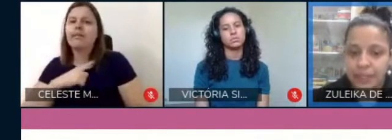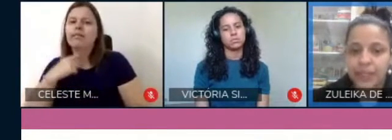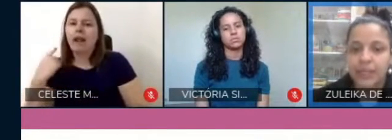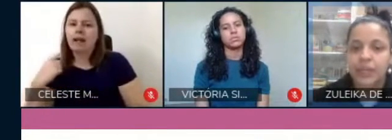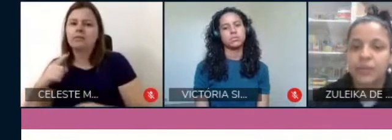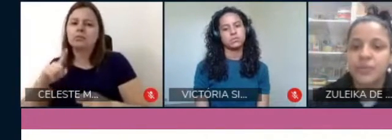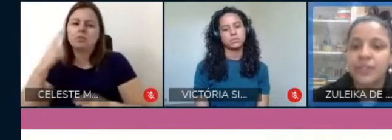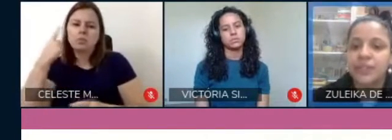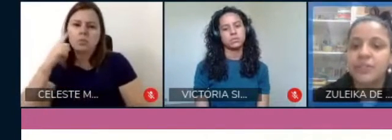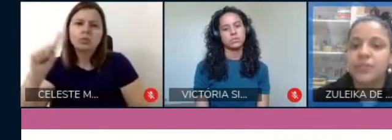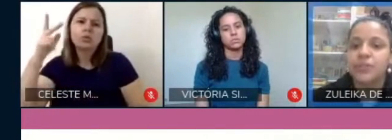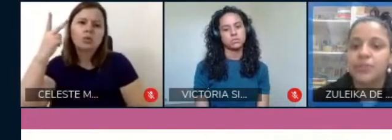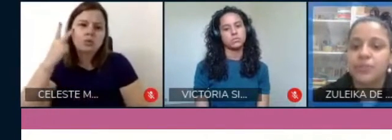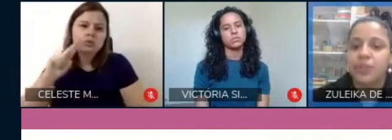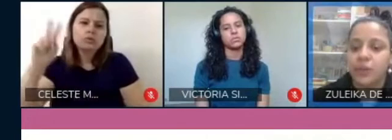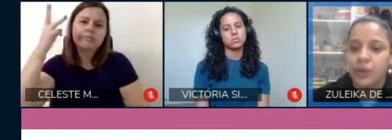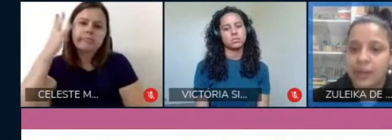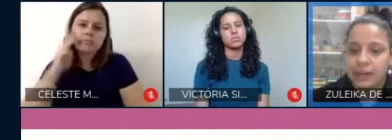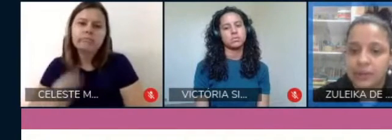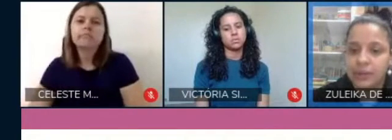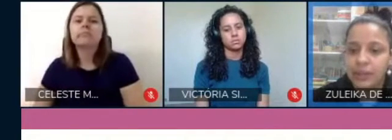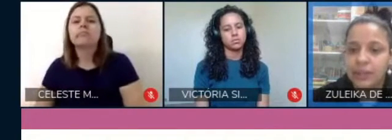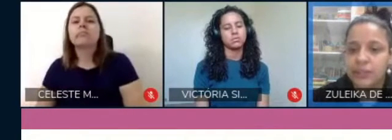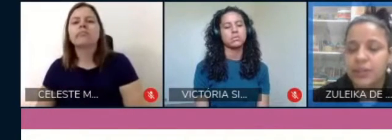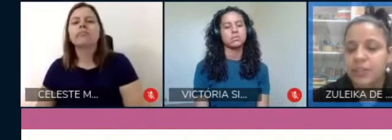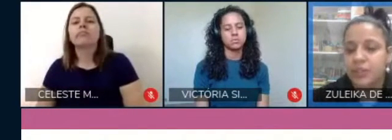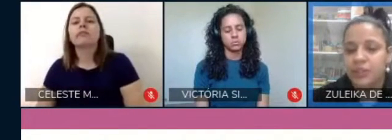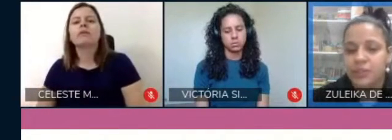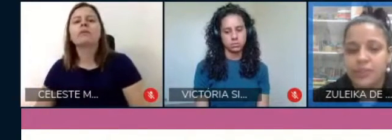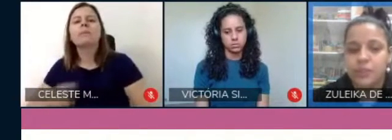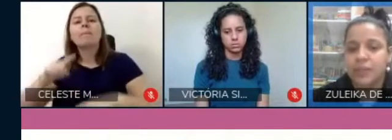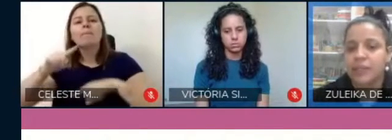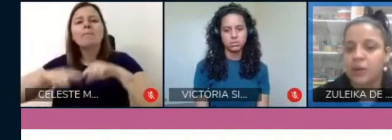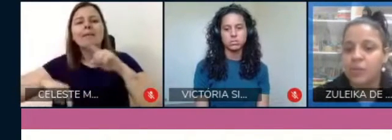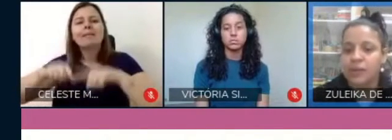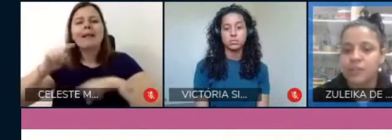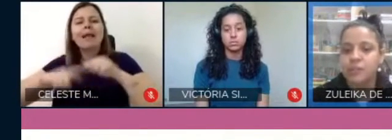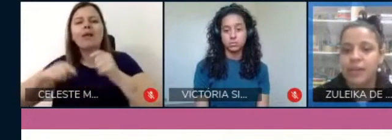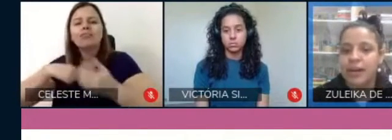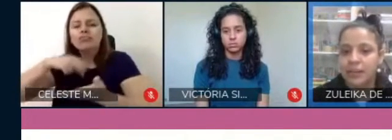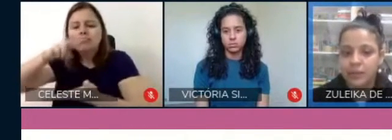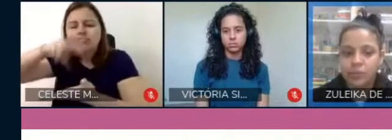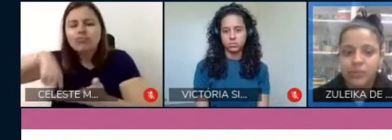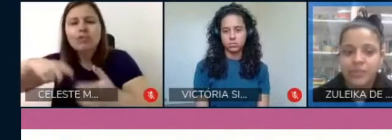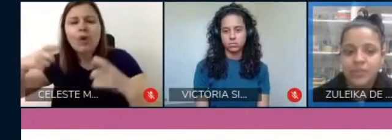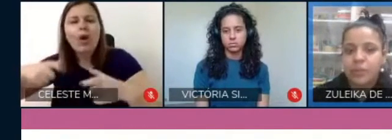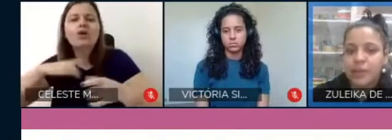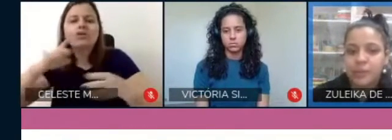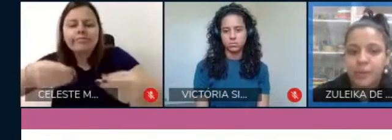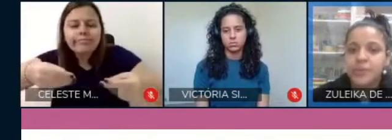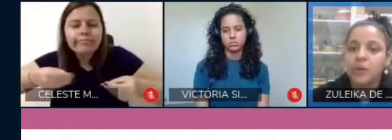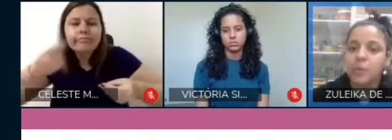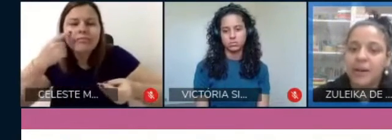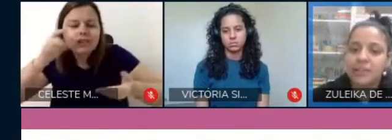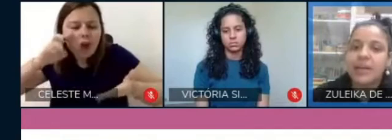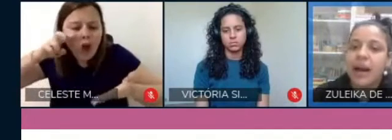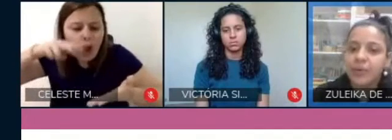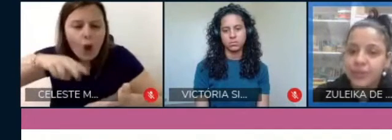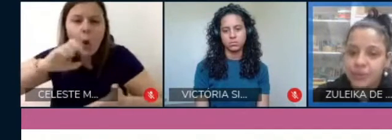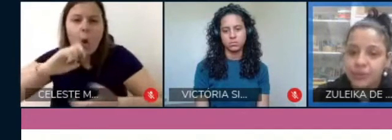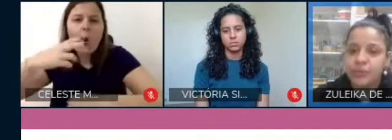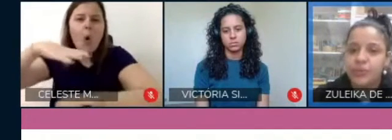material. Os itens de consulta local, que eu retiro às vezes para dar uma espiada ou para fazer uma